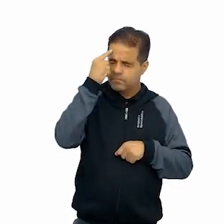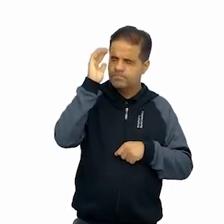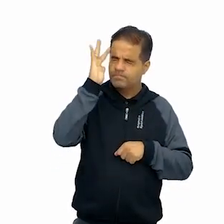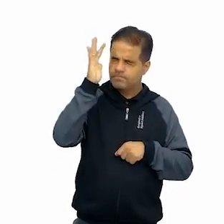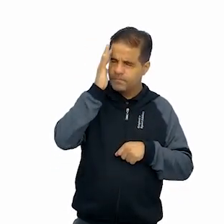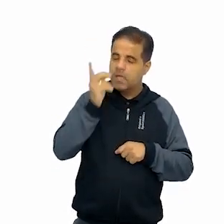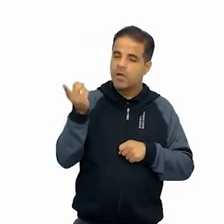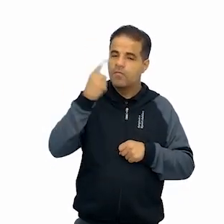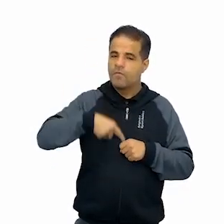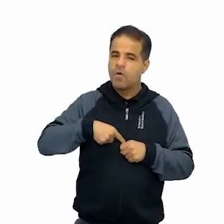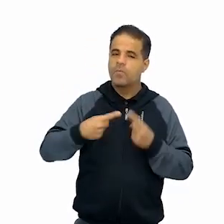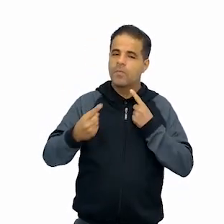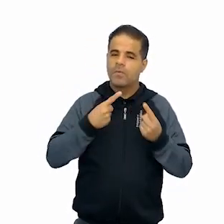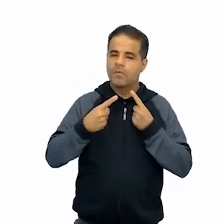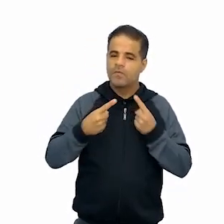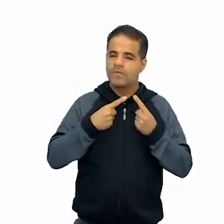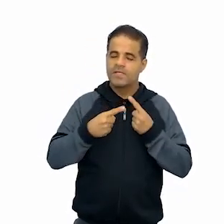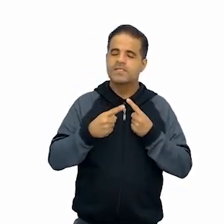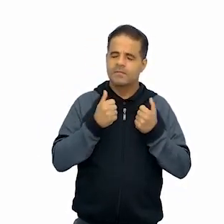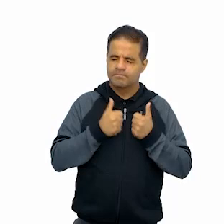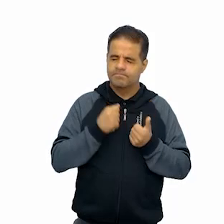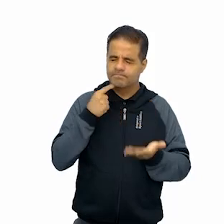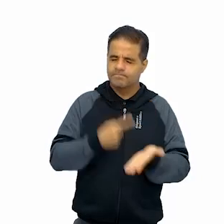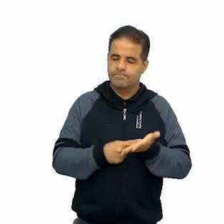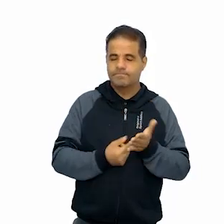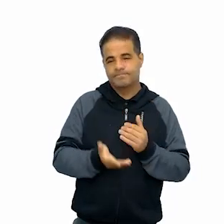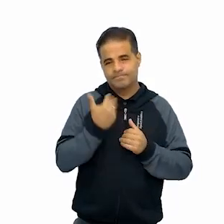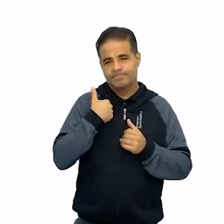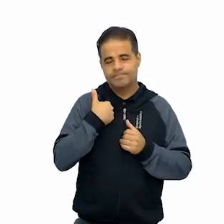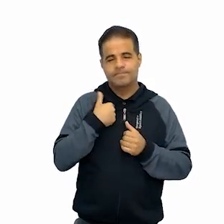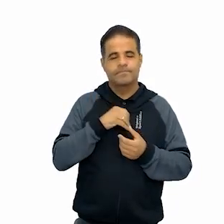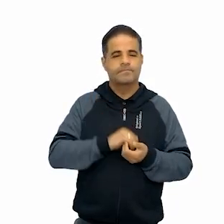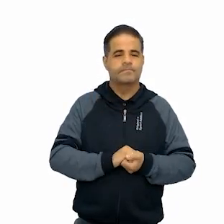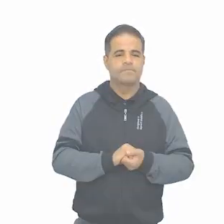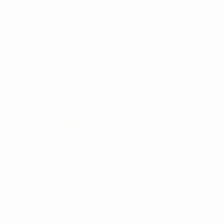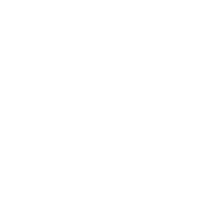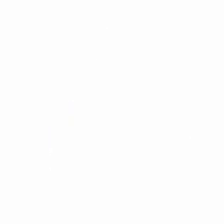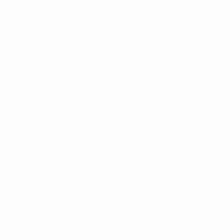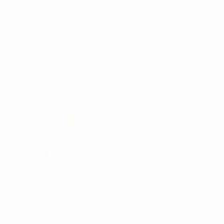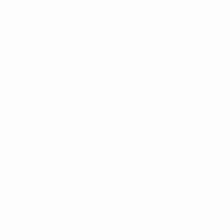gente volta para conversar, tá bom? Então, vamos lá.